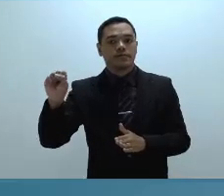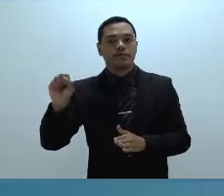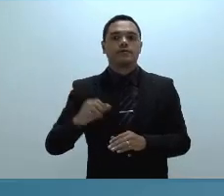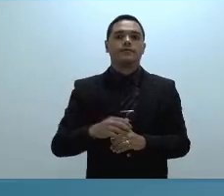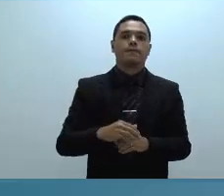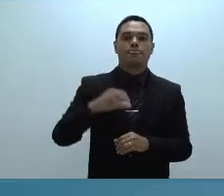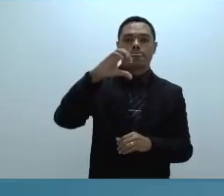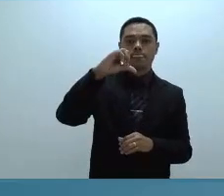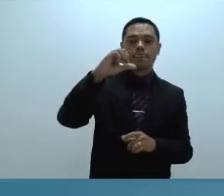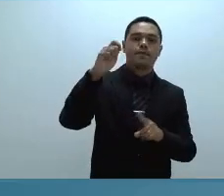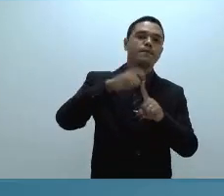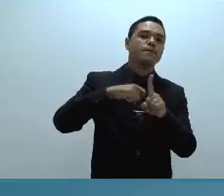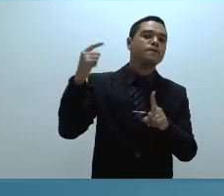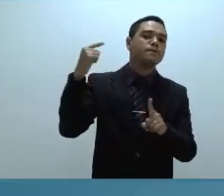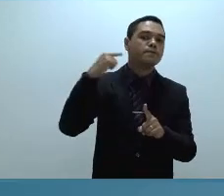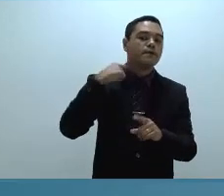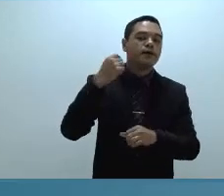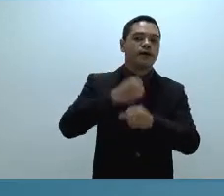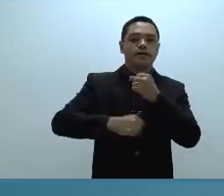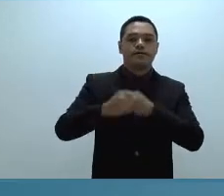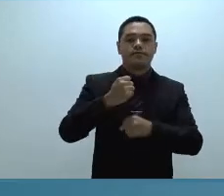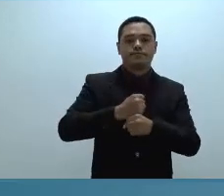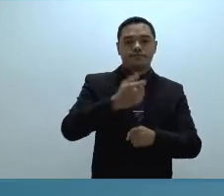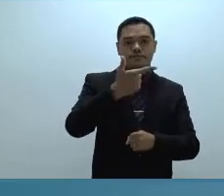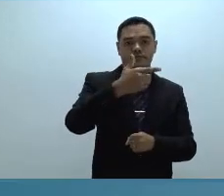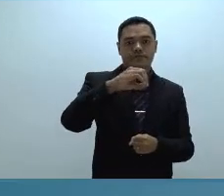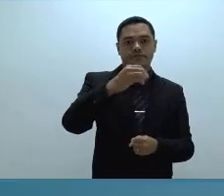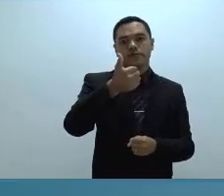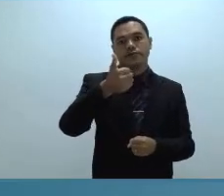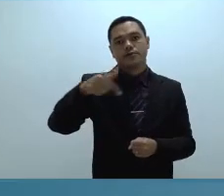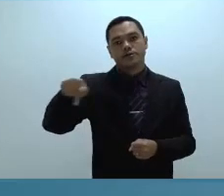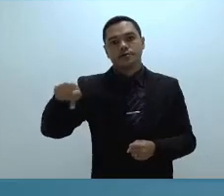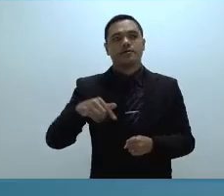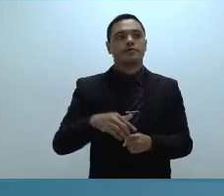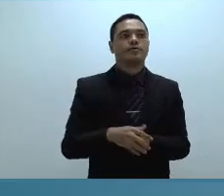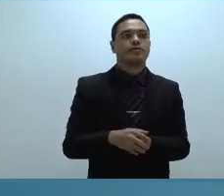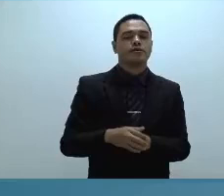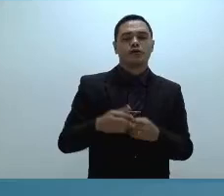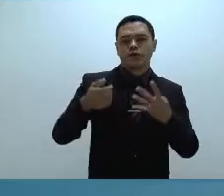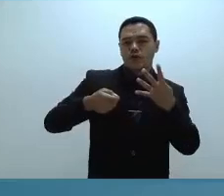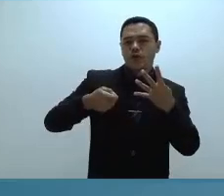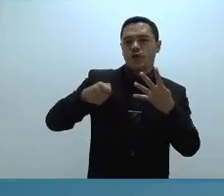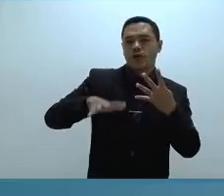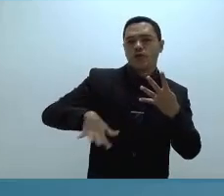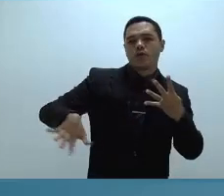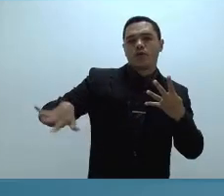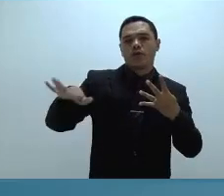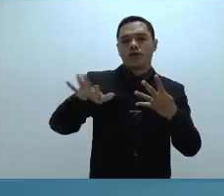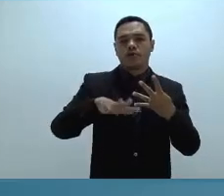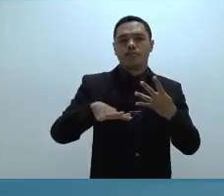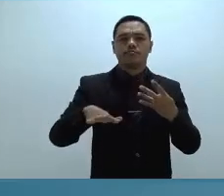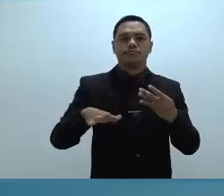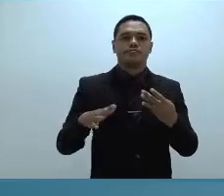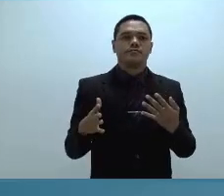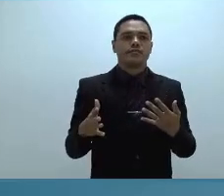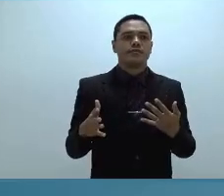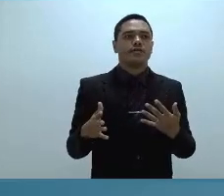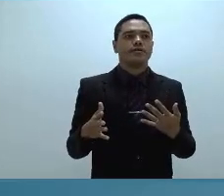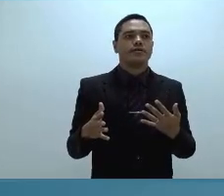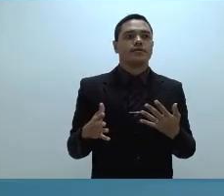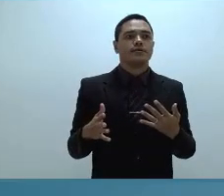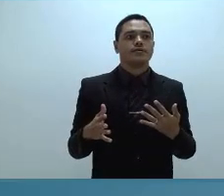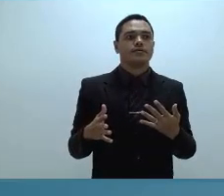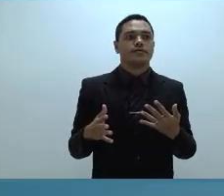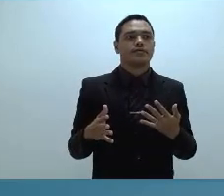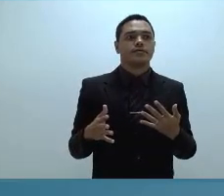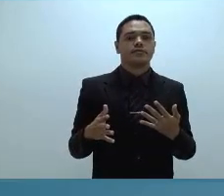2017. É interessante verificar que a própria emenda da jurisprudência indicada também partiu da mesma premissa jurídica definida já